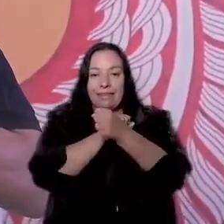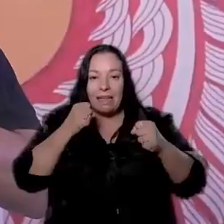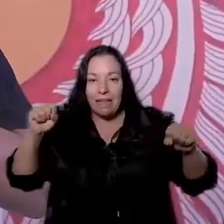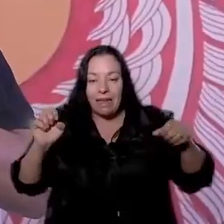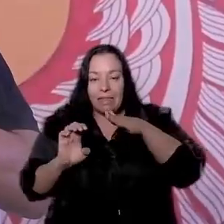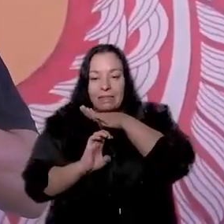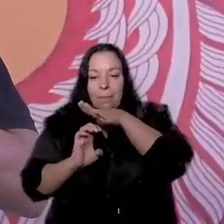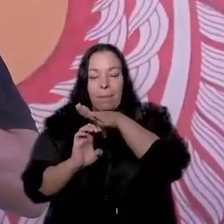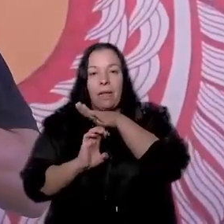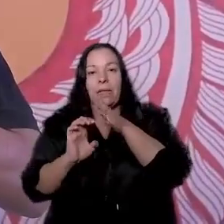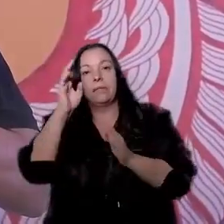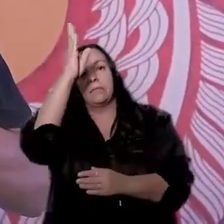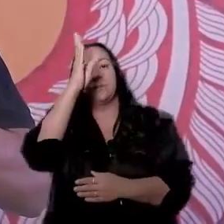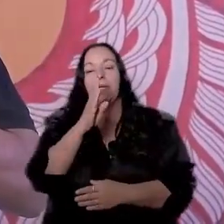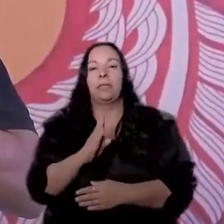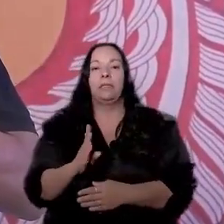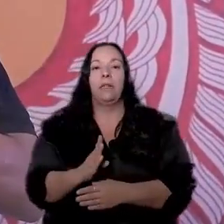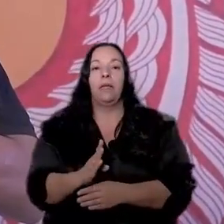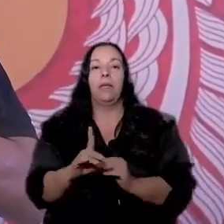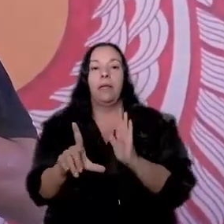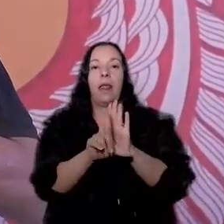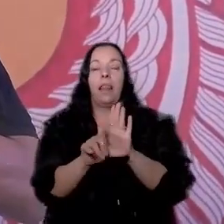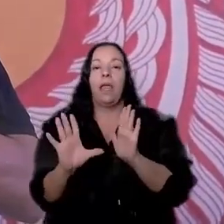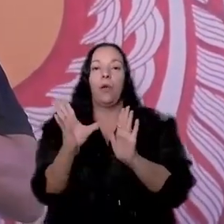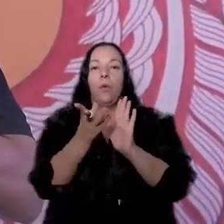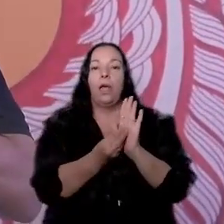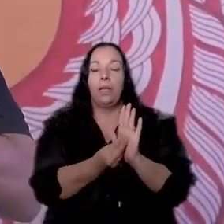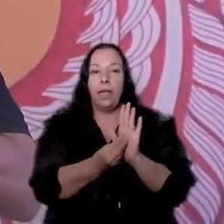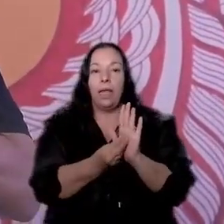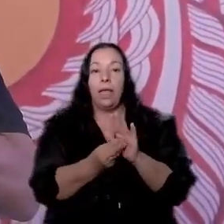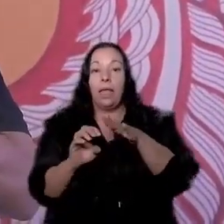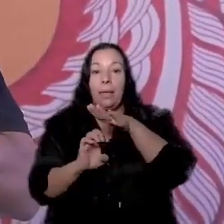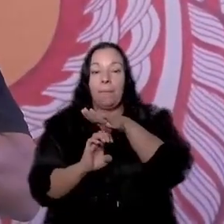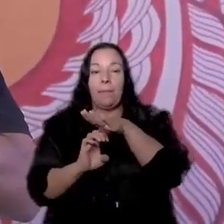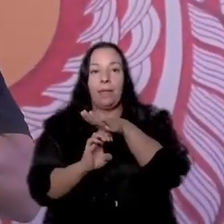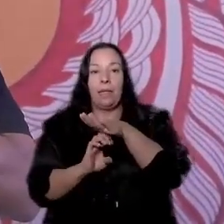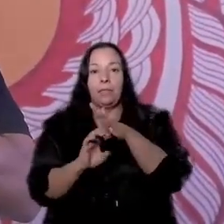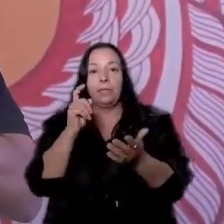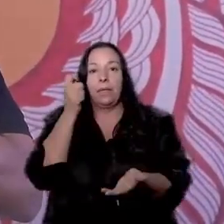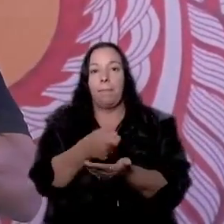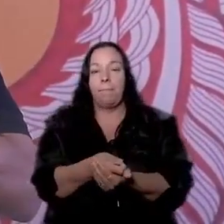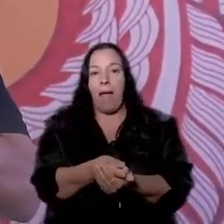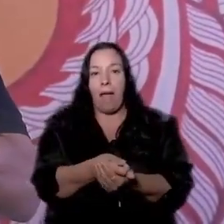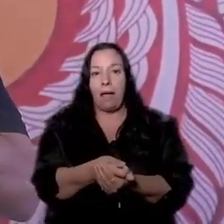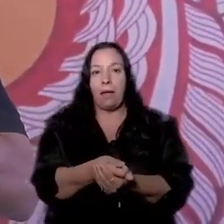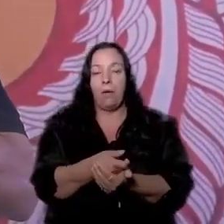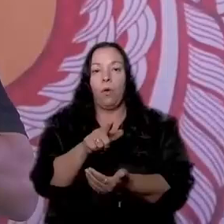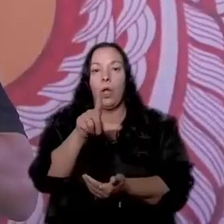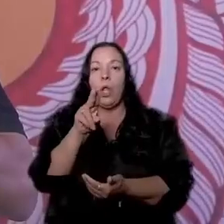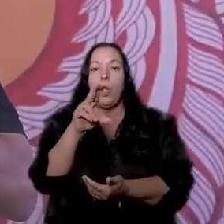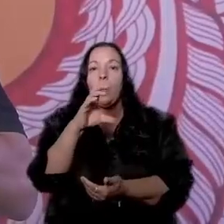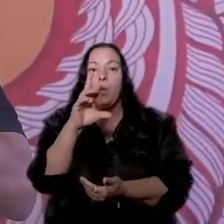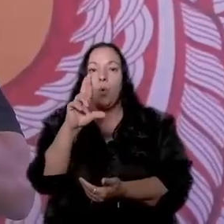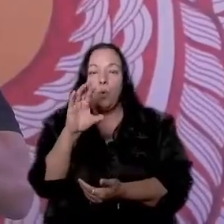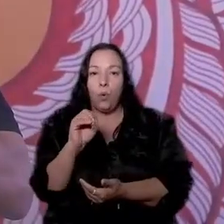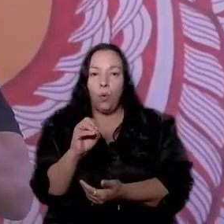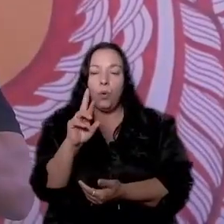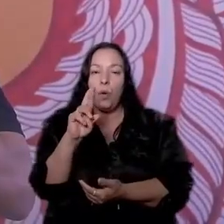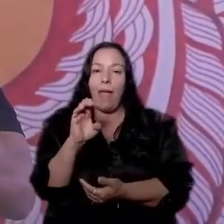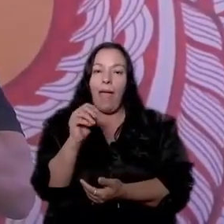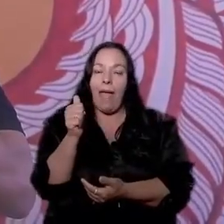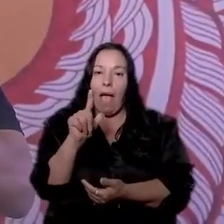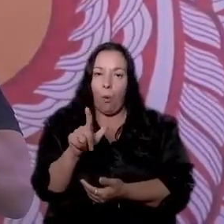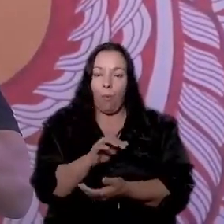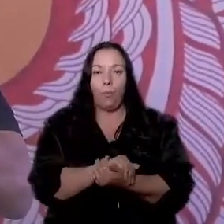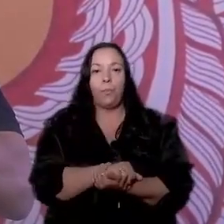empresas brasileiras? Porque só pode investir na Lei Rouanet empresas que pagam no regime tributário de lucro real. Não sei se vocês conhecem isso, mas a